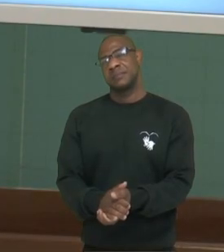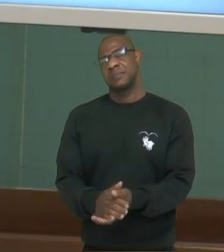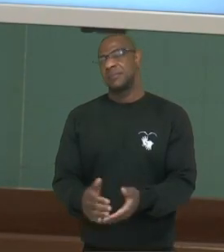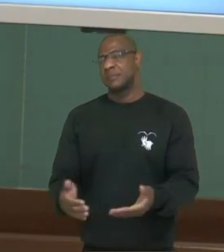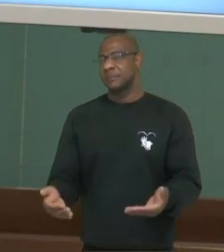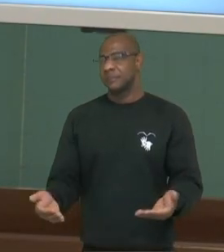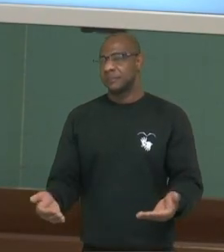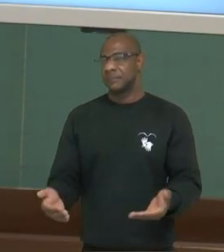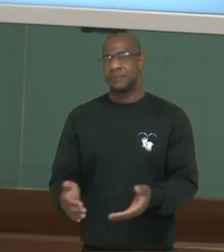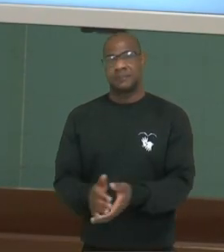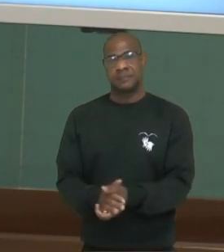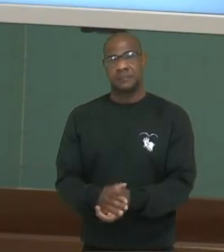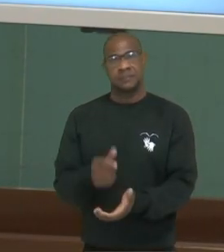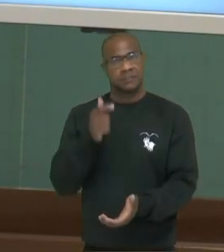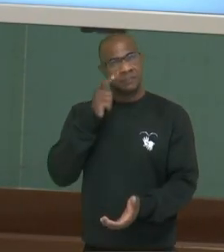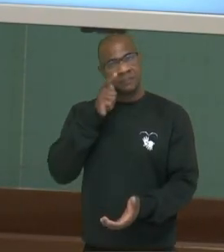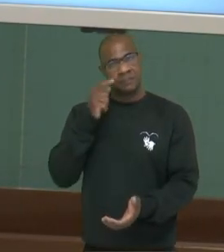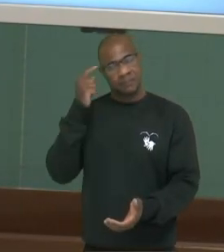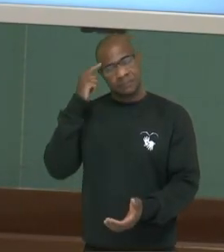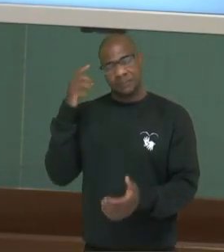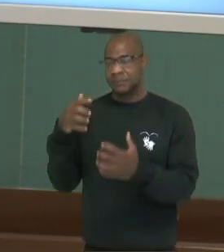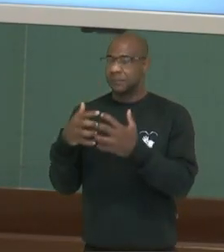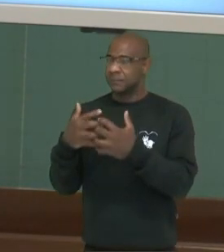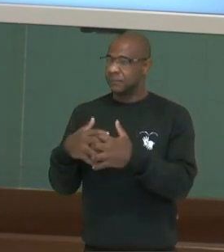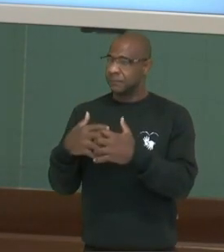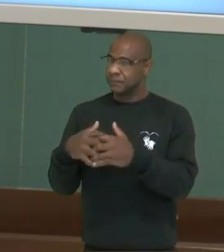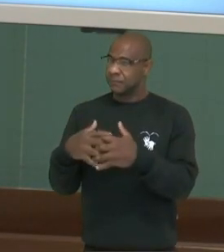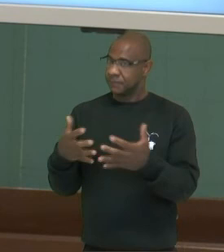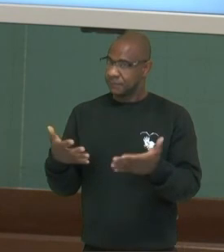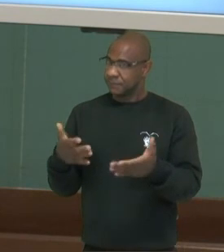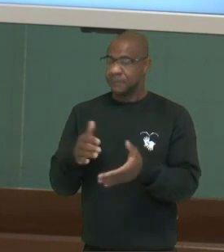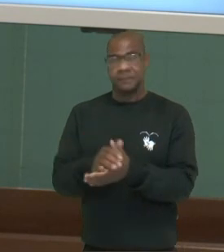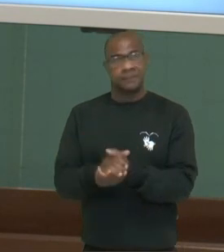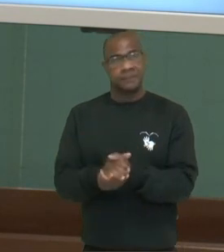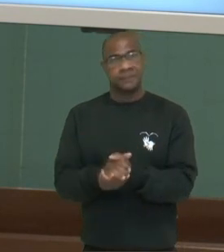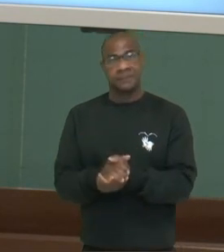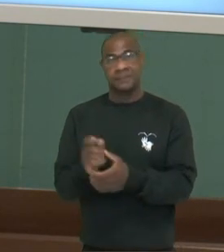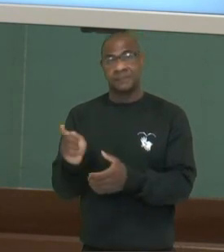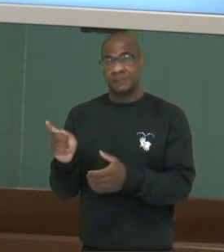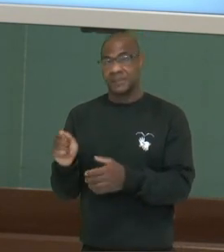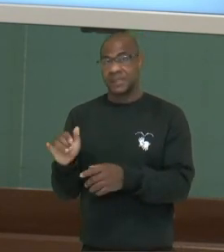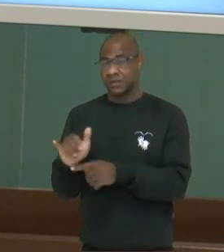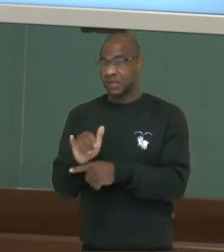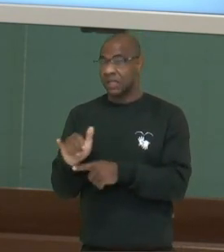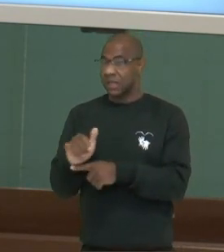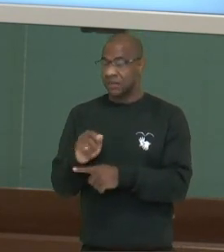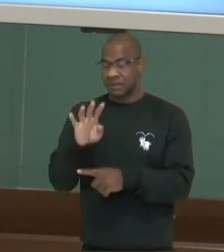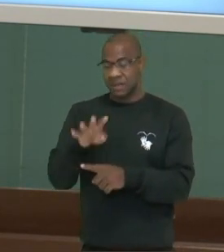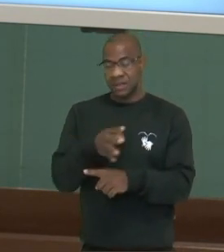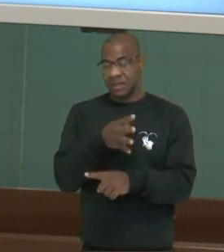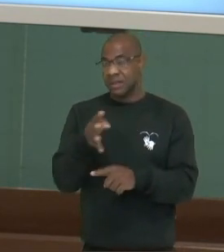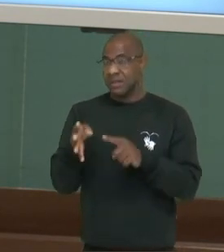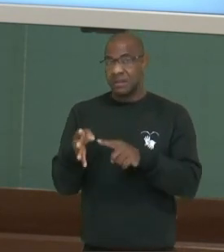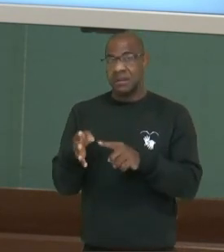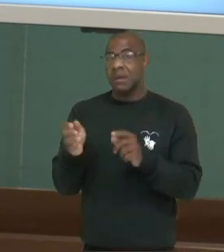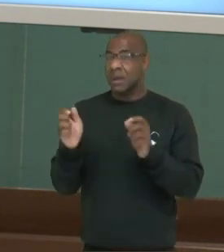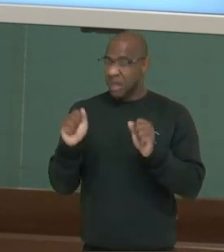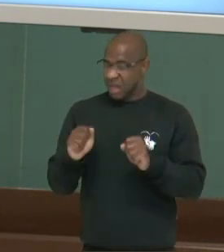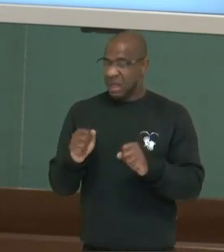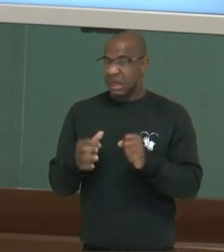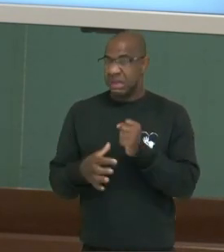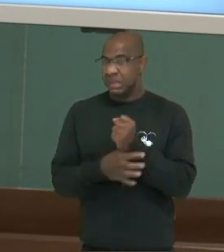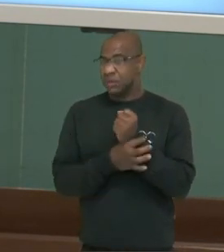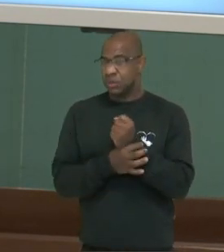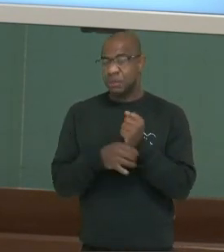E aí, conseguiu pensar? Vamos lá. Esse método da tabelinha pode ser considerado seguro para evitar